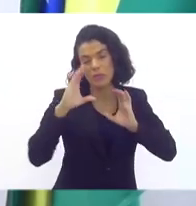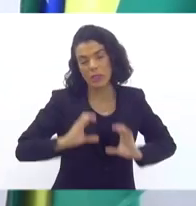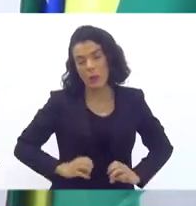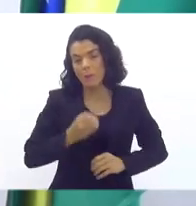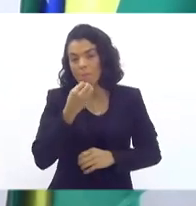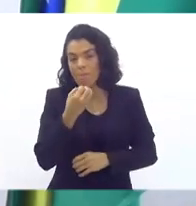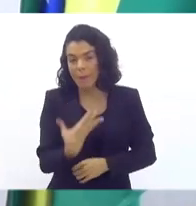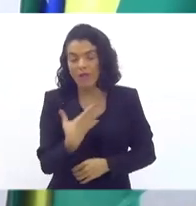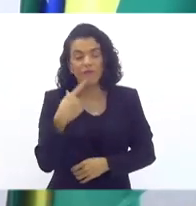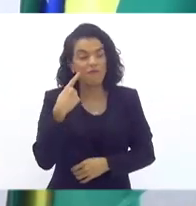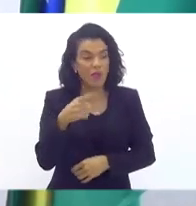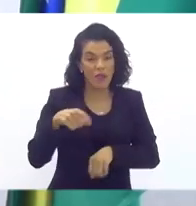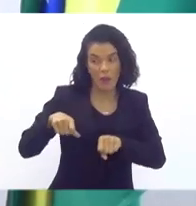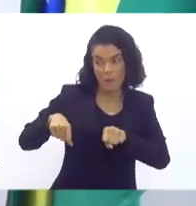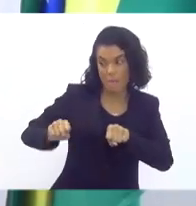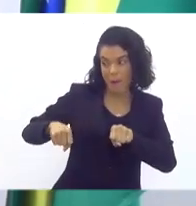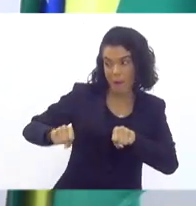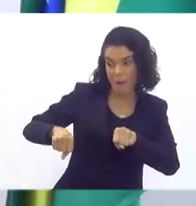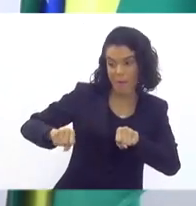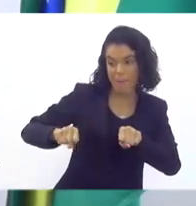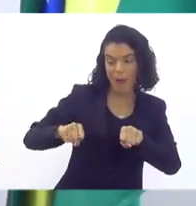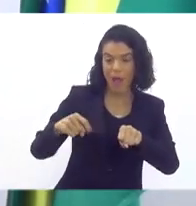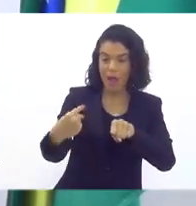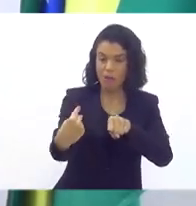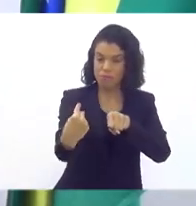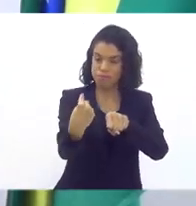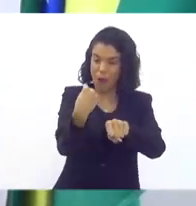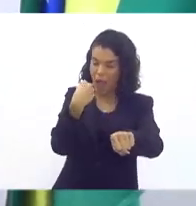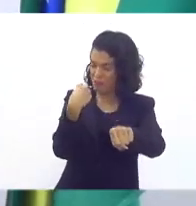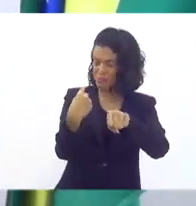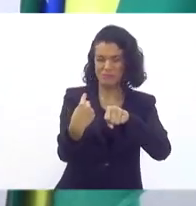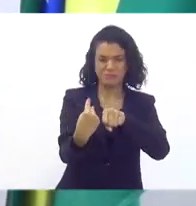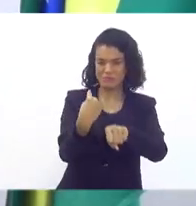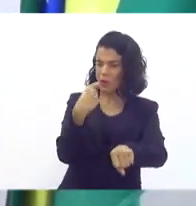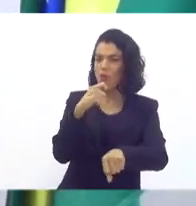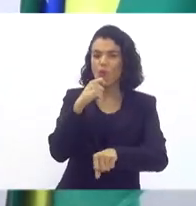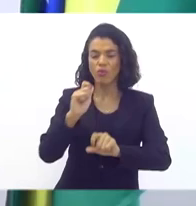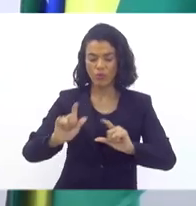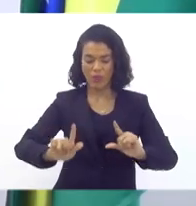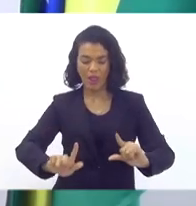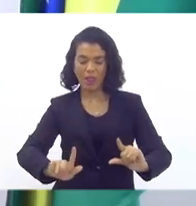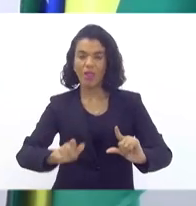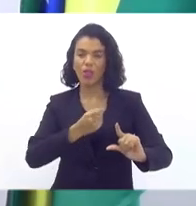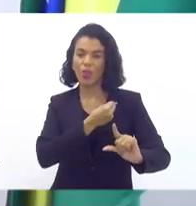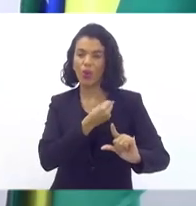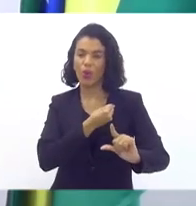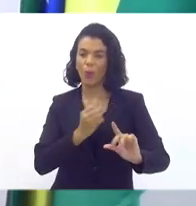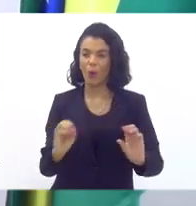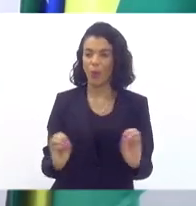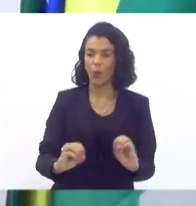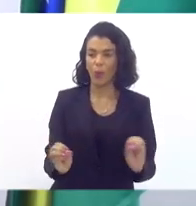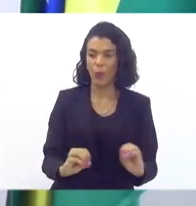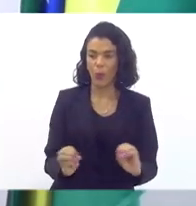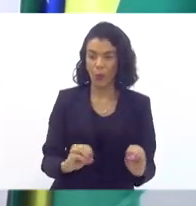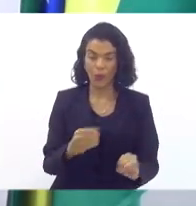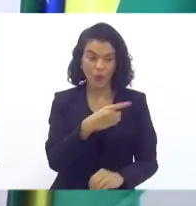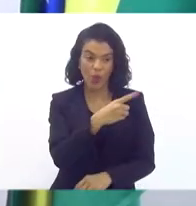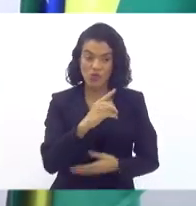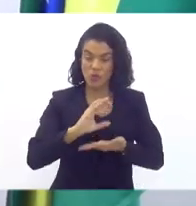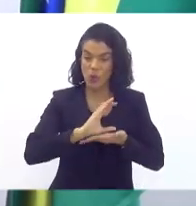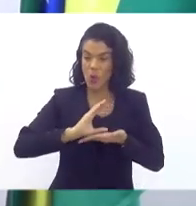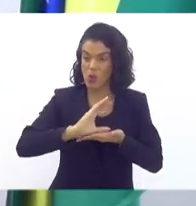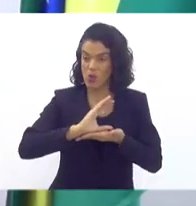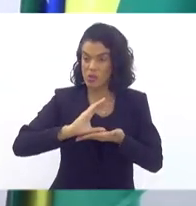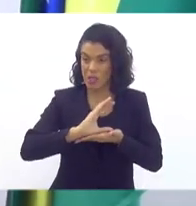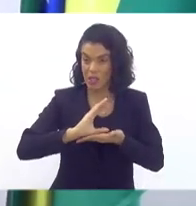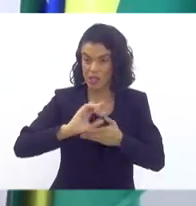verifica motocicletas andando na contramão sem placa e as estatísticas mostram tá aqui o nosso Conselheiro presente